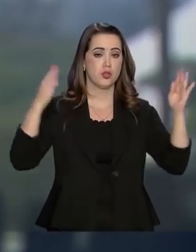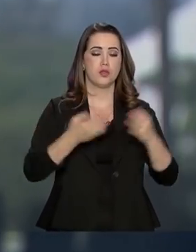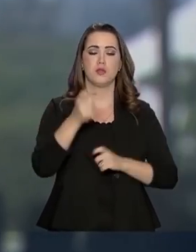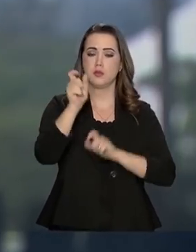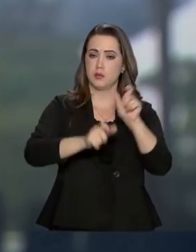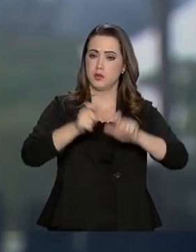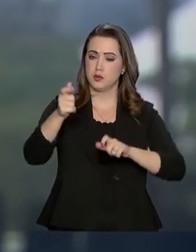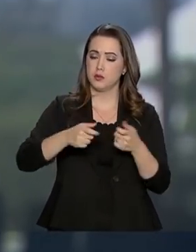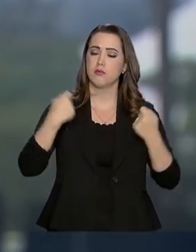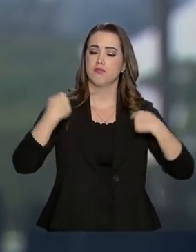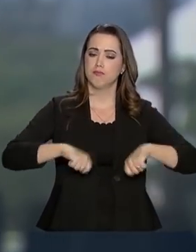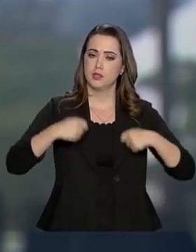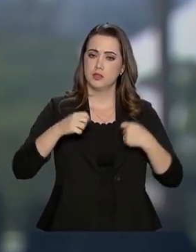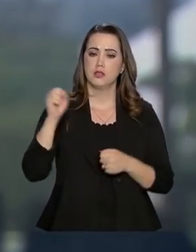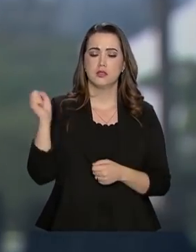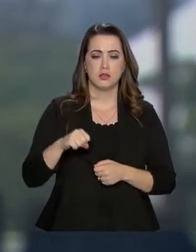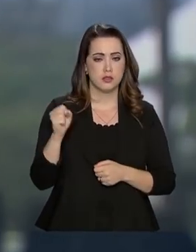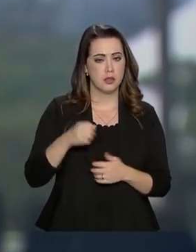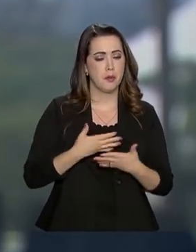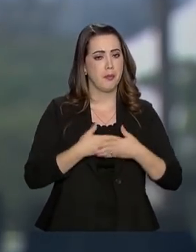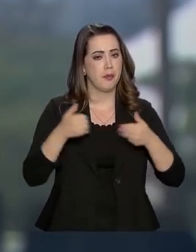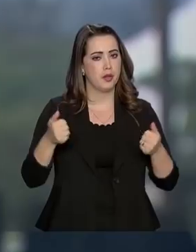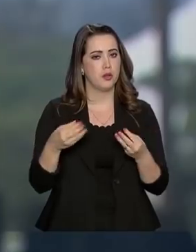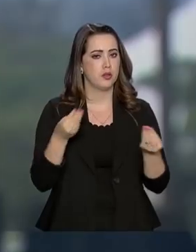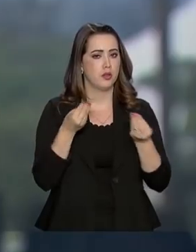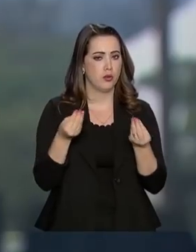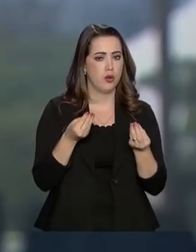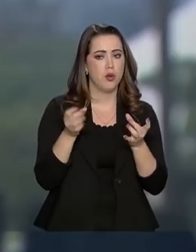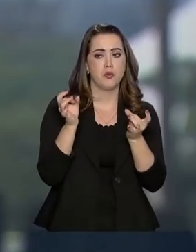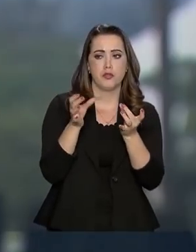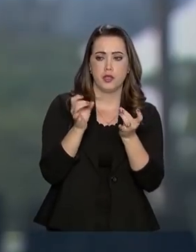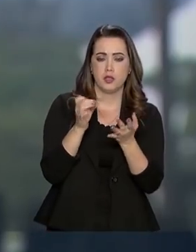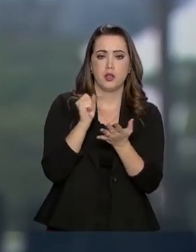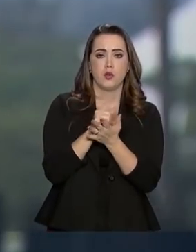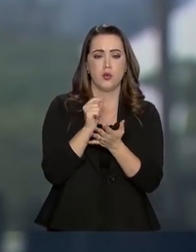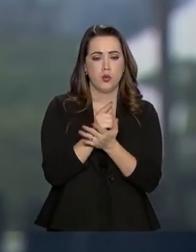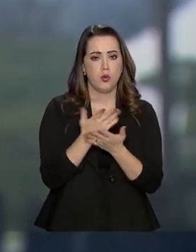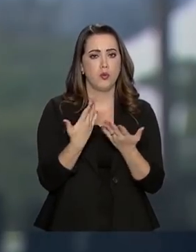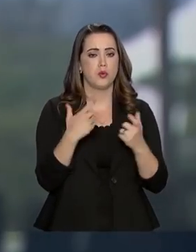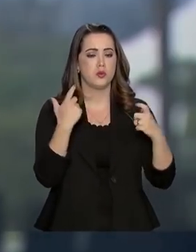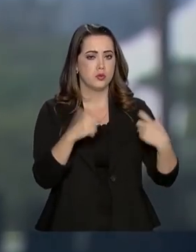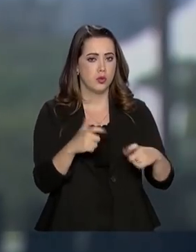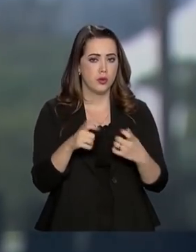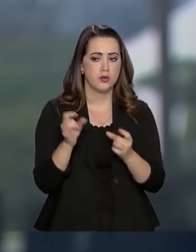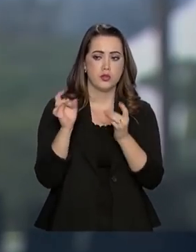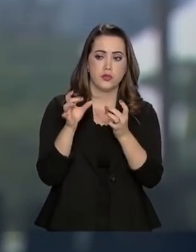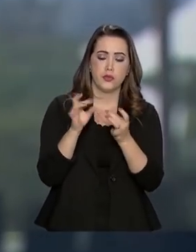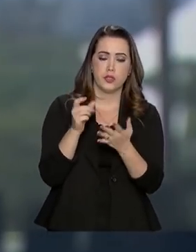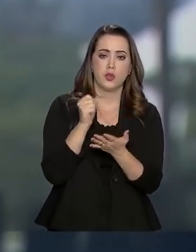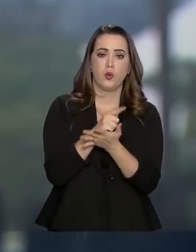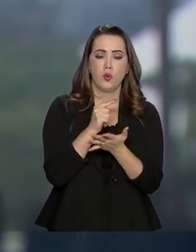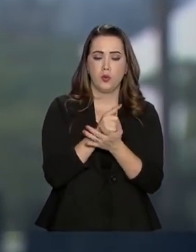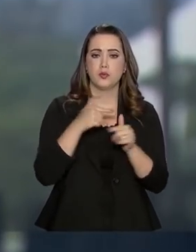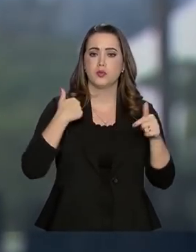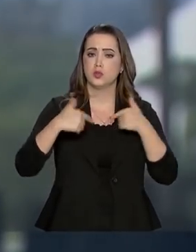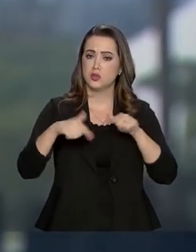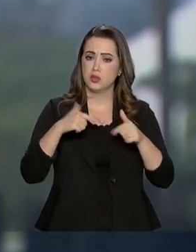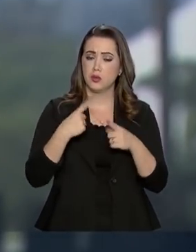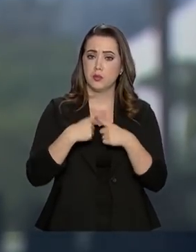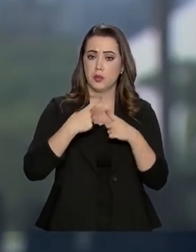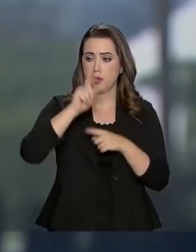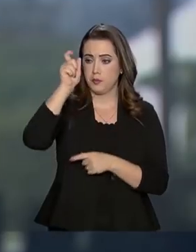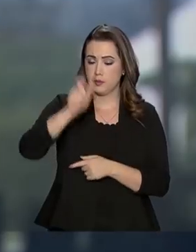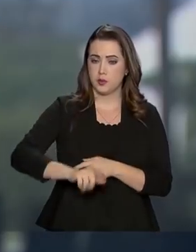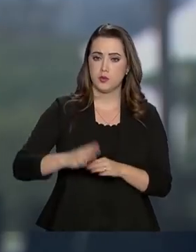obrigatoriamente pela melhoria das condições de negócio, pela melhoria do ambiente de negócio, de trabalho, porque o cidadão está